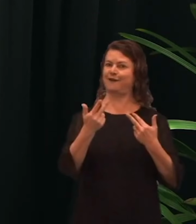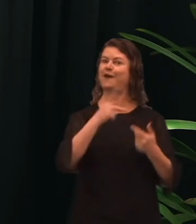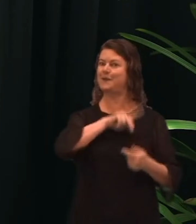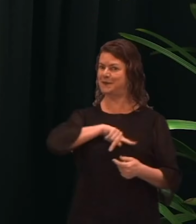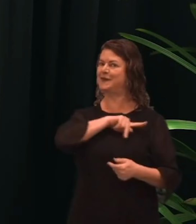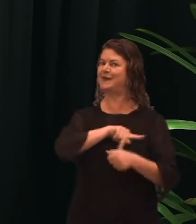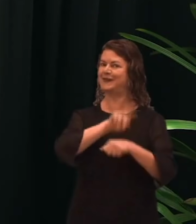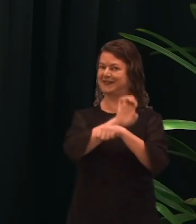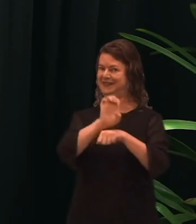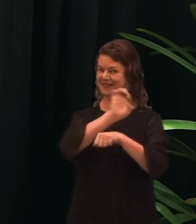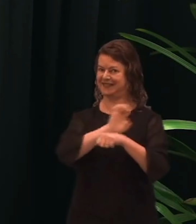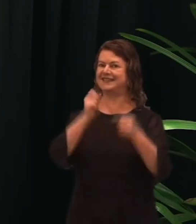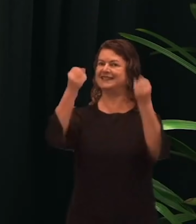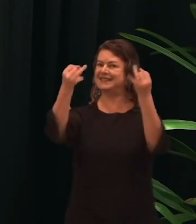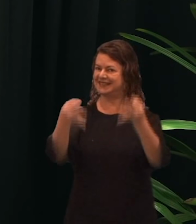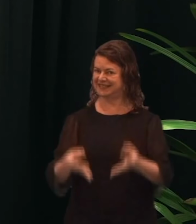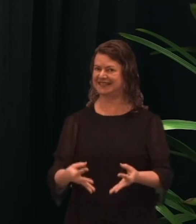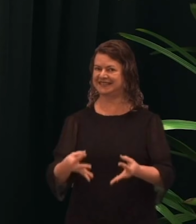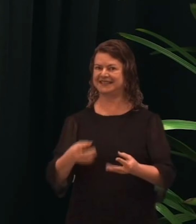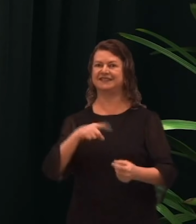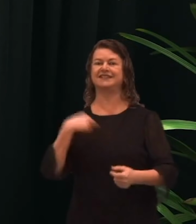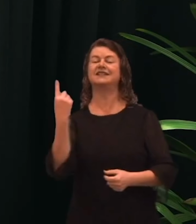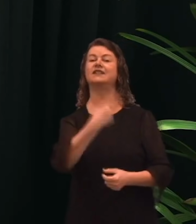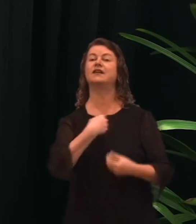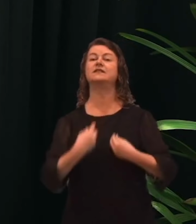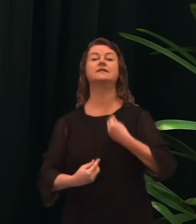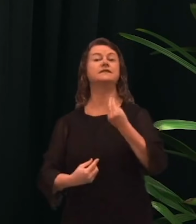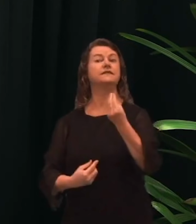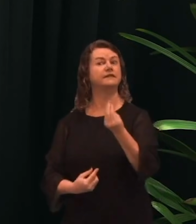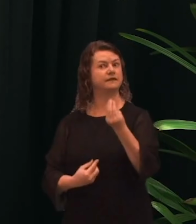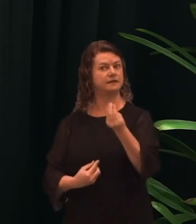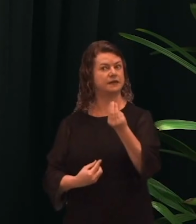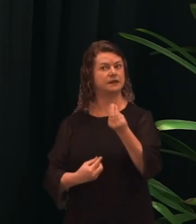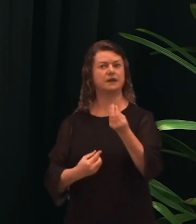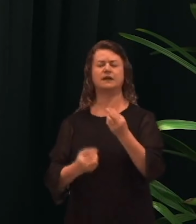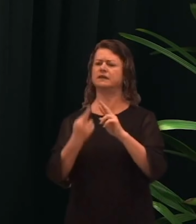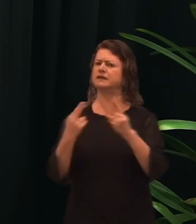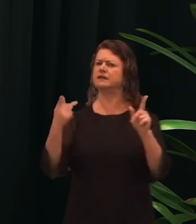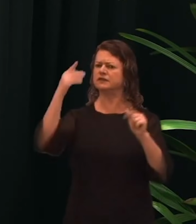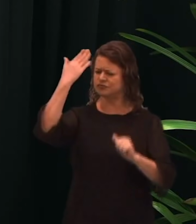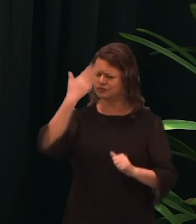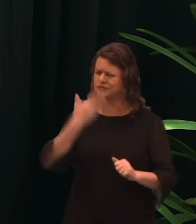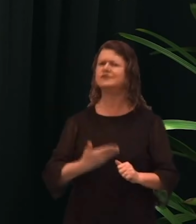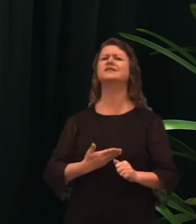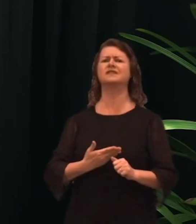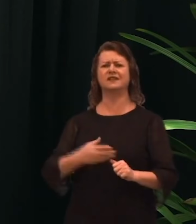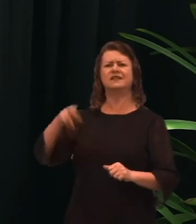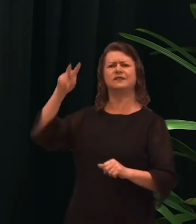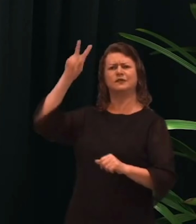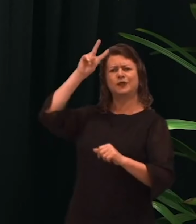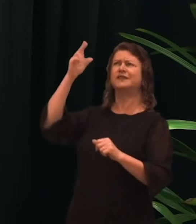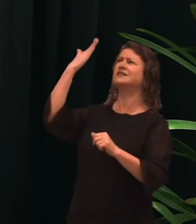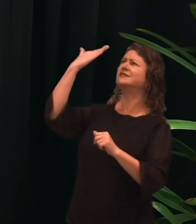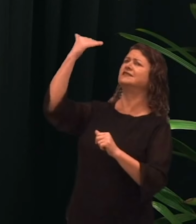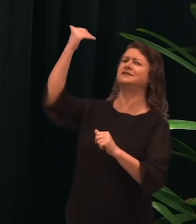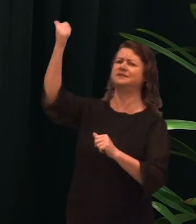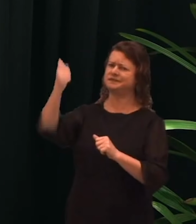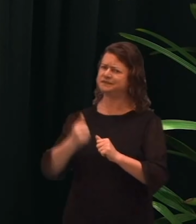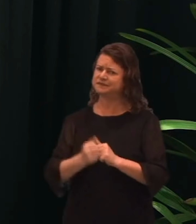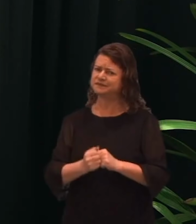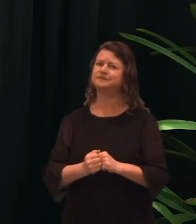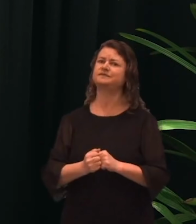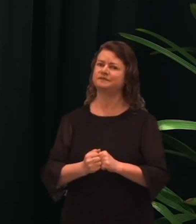imitadores de Deus, assim como Paulo também, nesse mesmo livro de Efésios, nos chama. Para vivermos de forma digna da